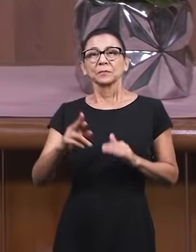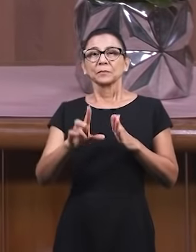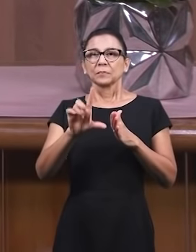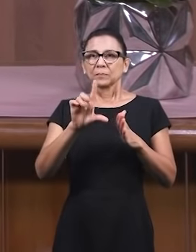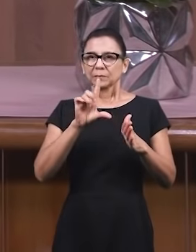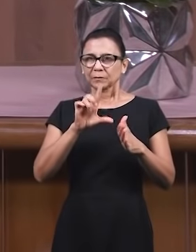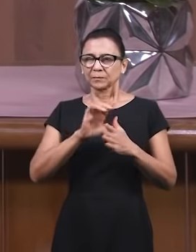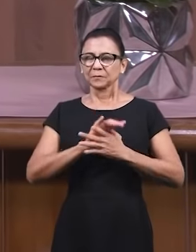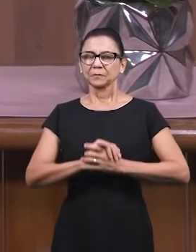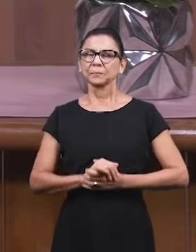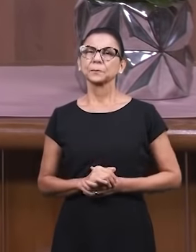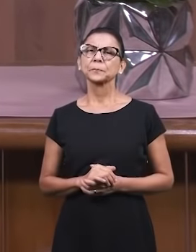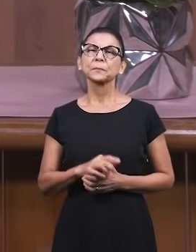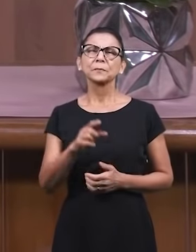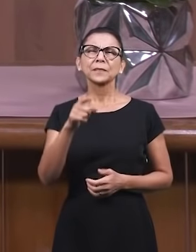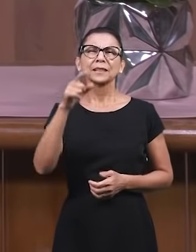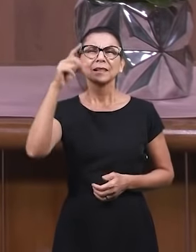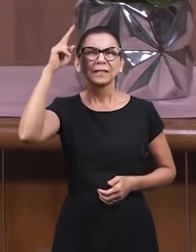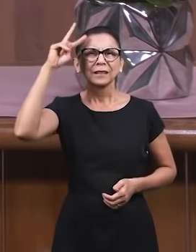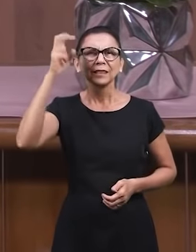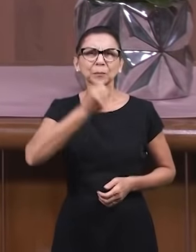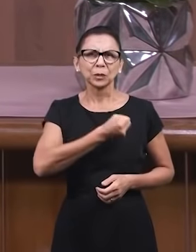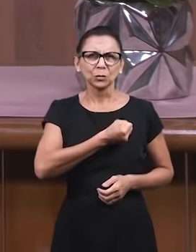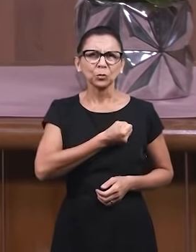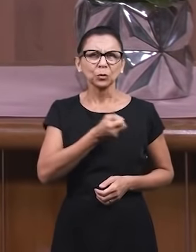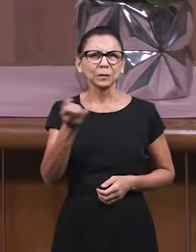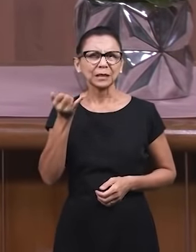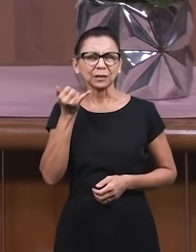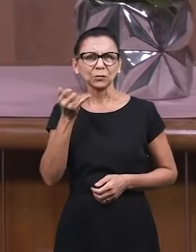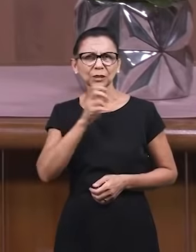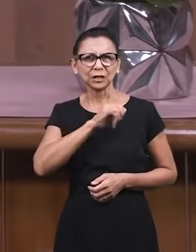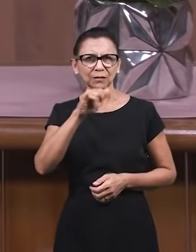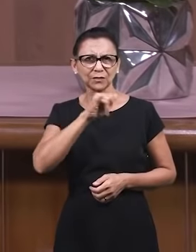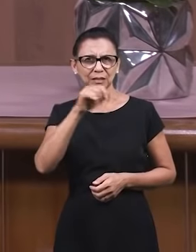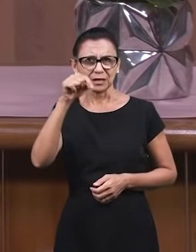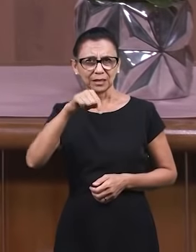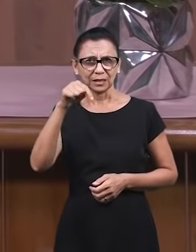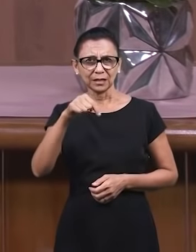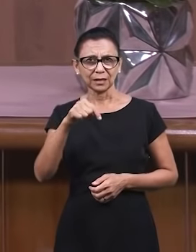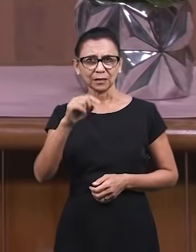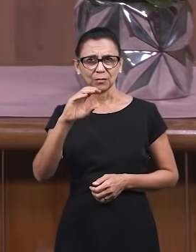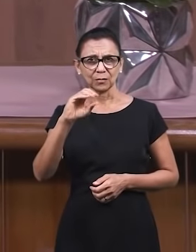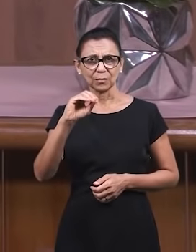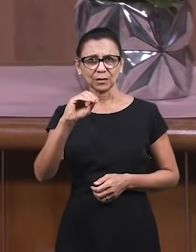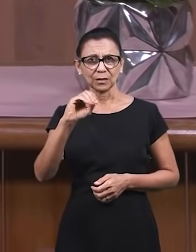Mas antes de nós começarmos, eu quero te lembrar daquele número de telefone que a gente sempre anuncia aqui,